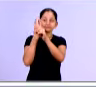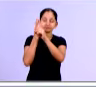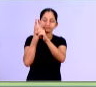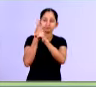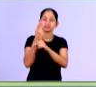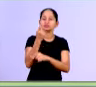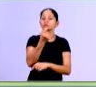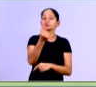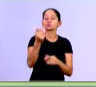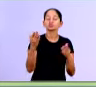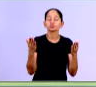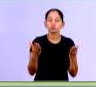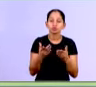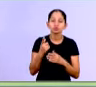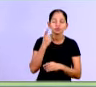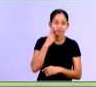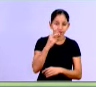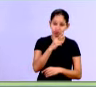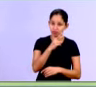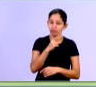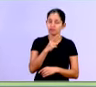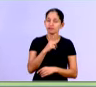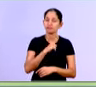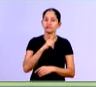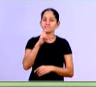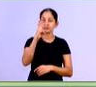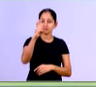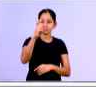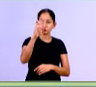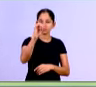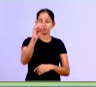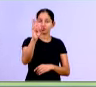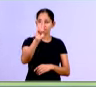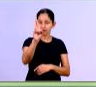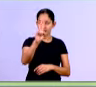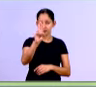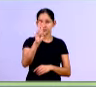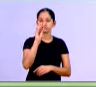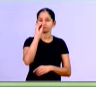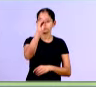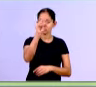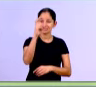presente. Eu volto no exemplo e vejo que é R$500.